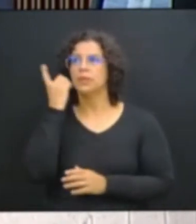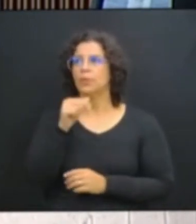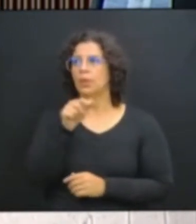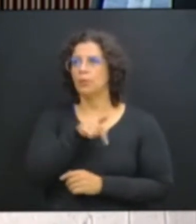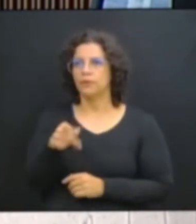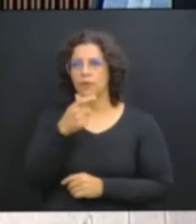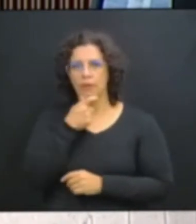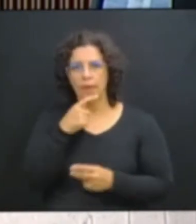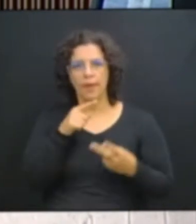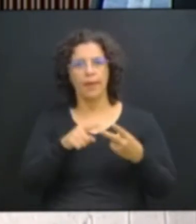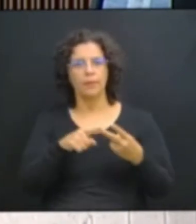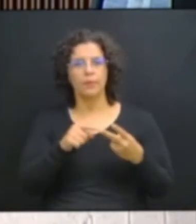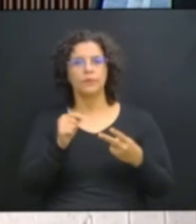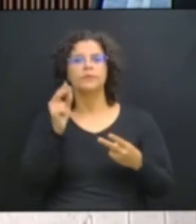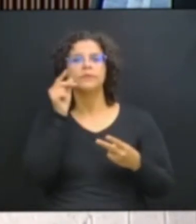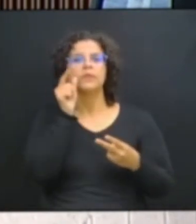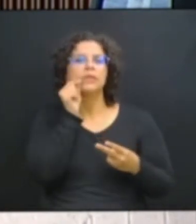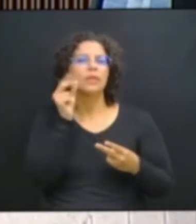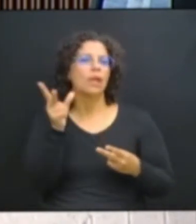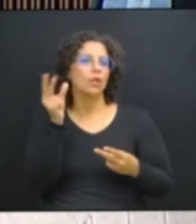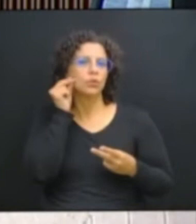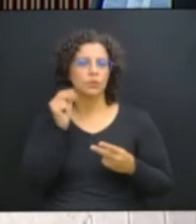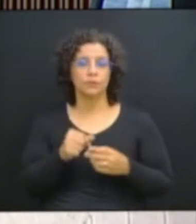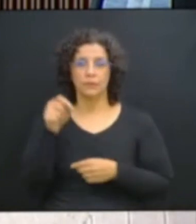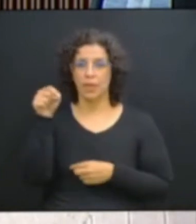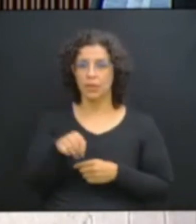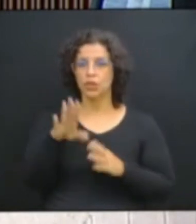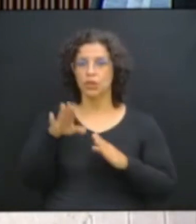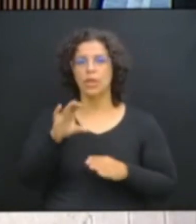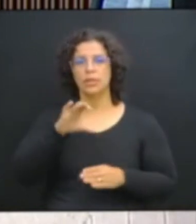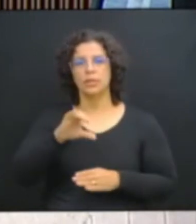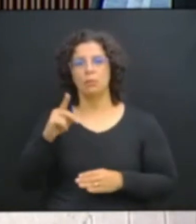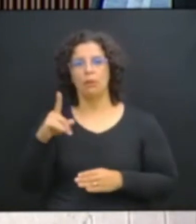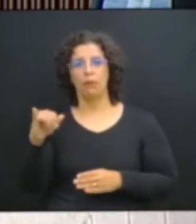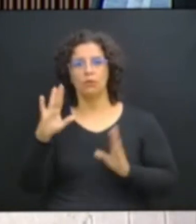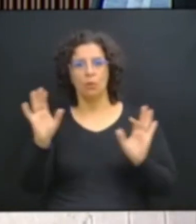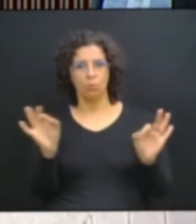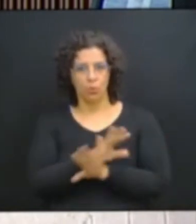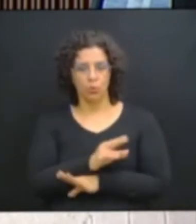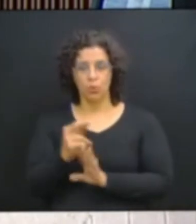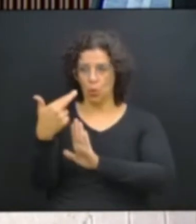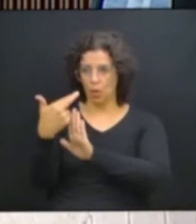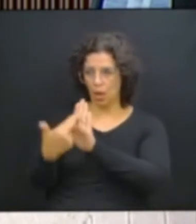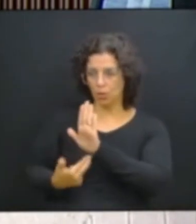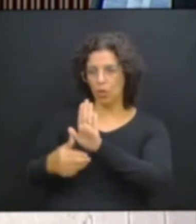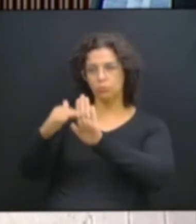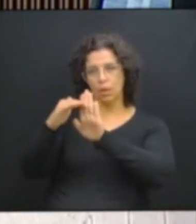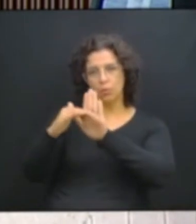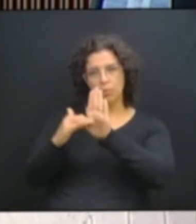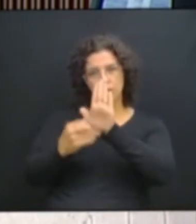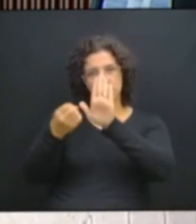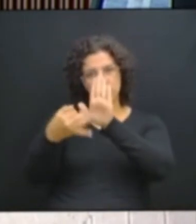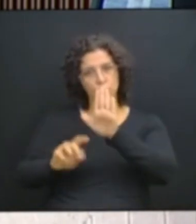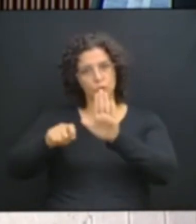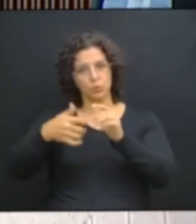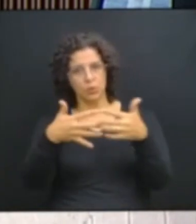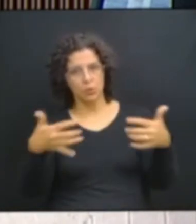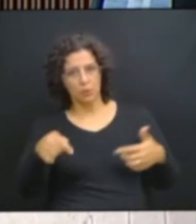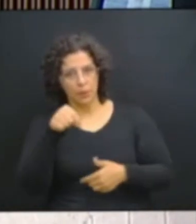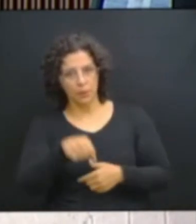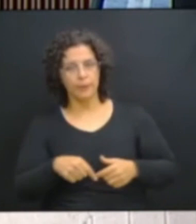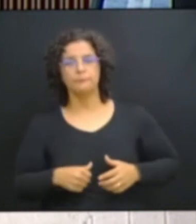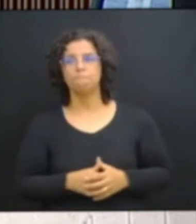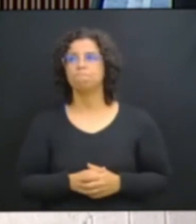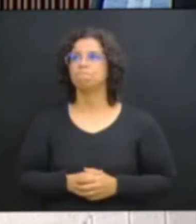Lemos, deputada Ana Júlia. Aqui teve uma CPI, e o relatório apresentado